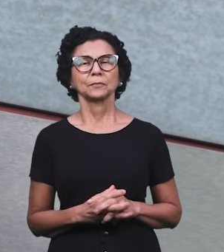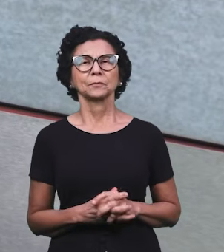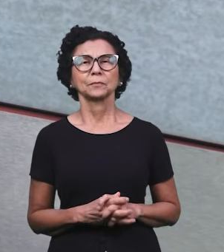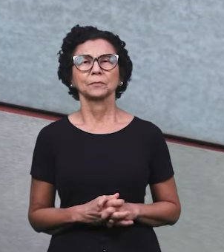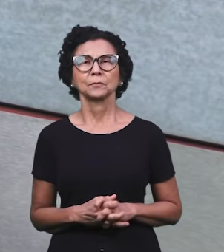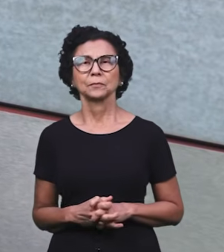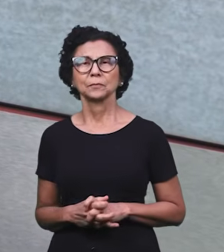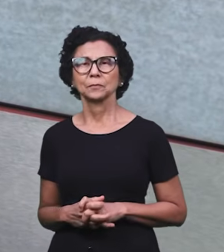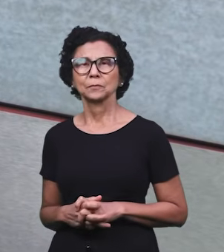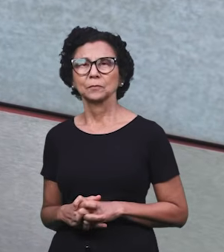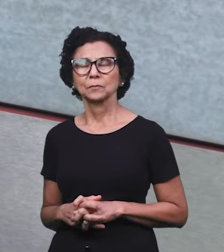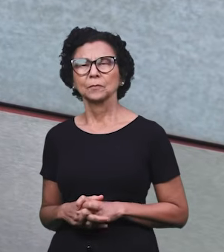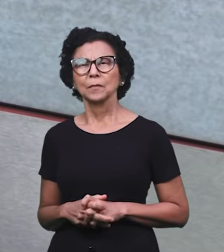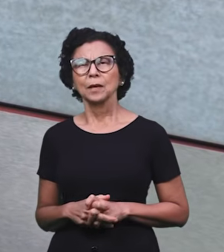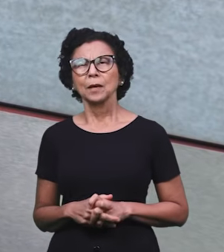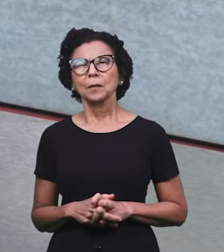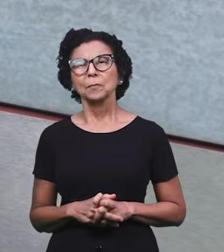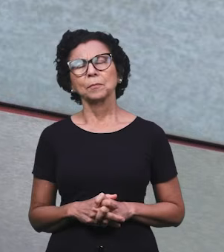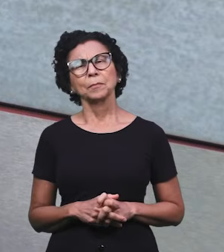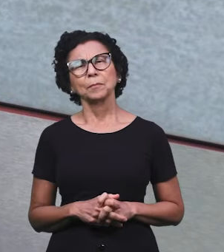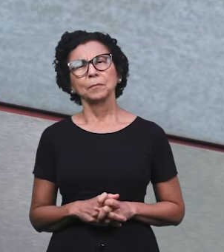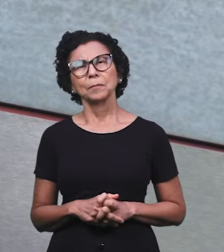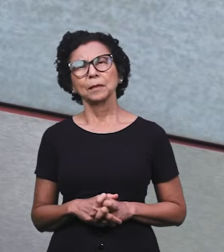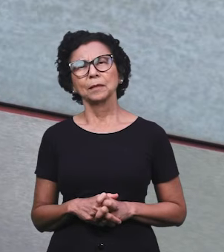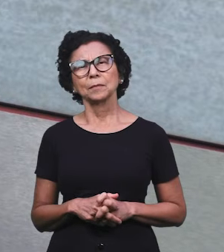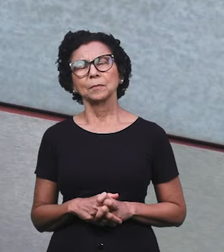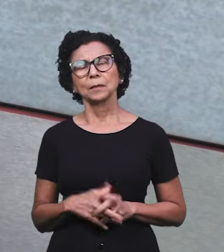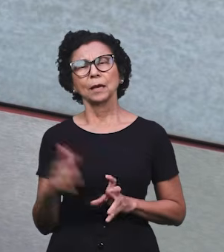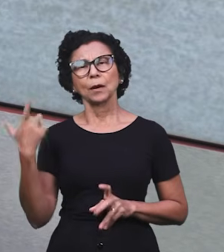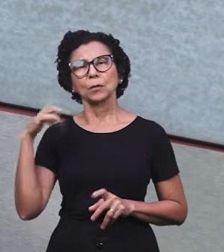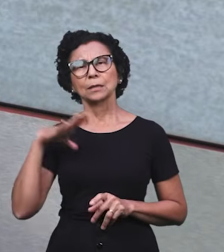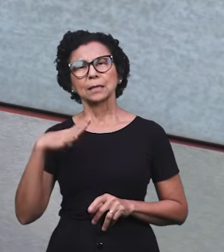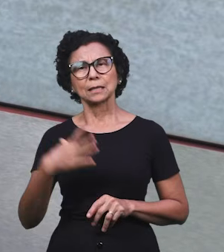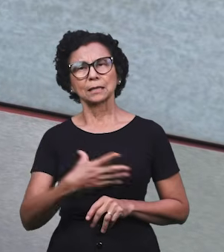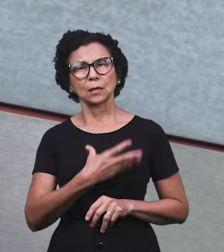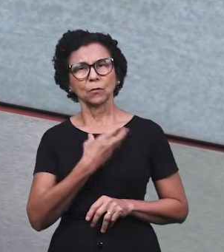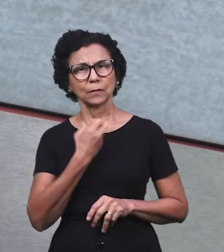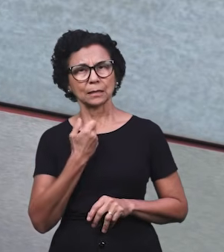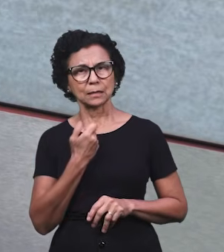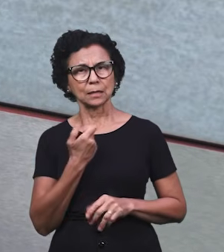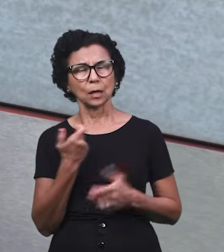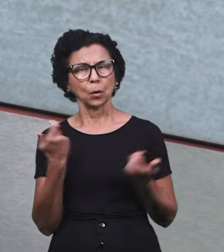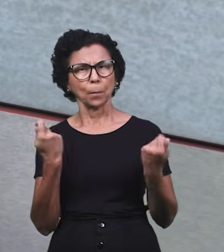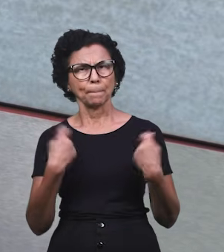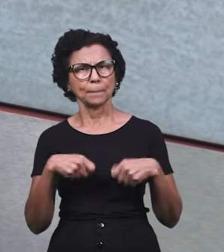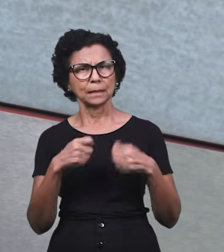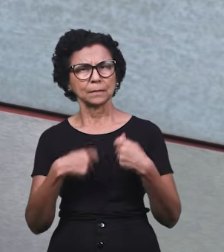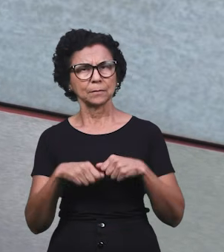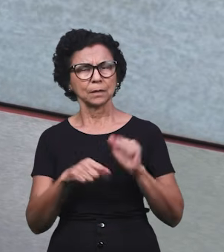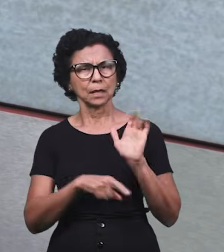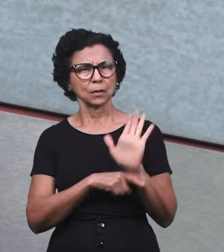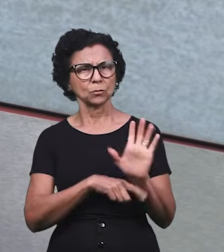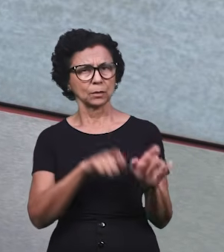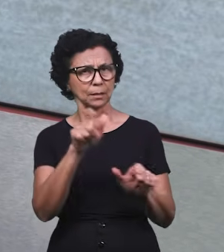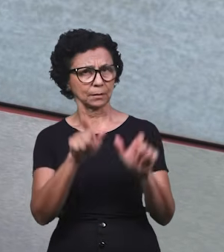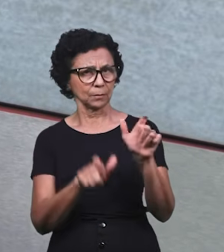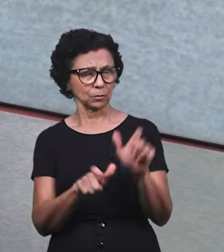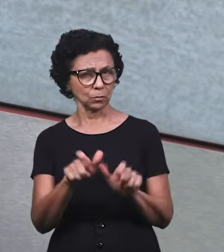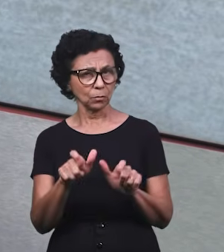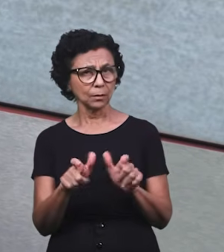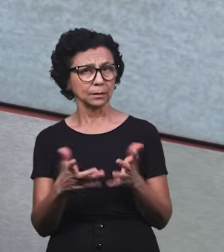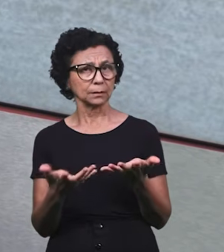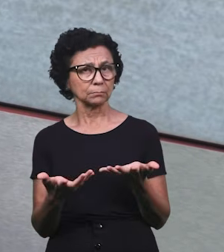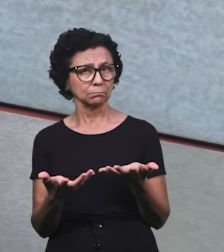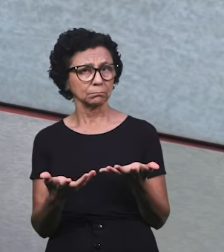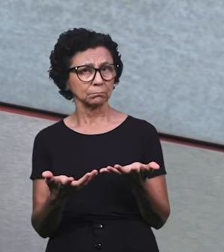o bem para sermos salvos? Vou repetir o tema. Devemos fazer o bem para sermos